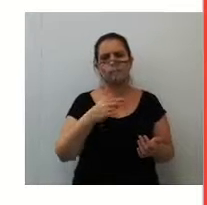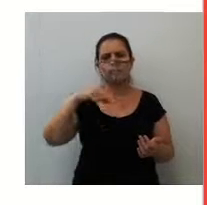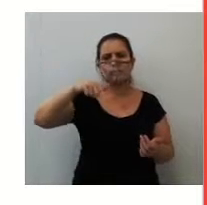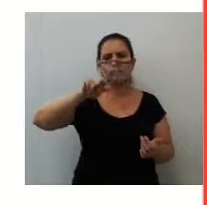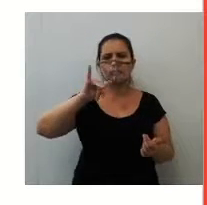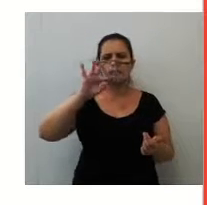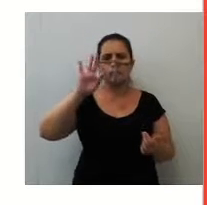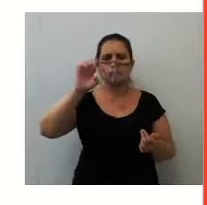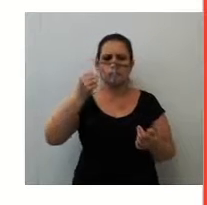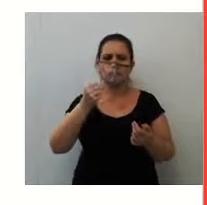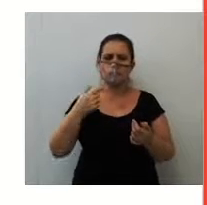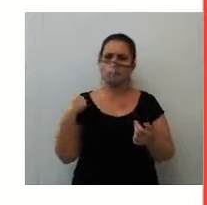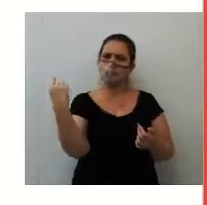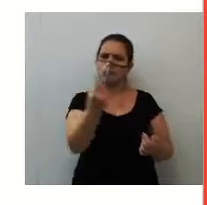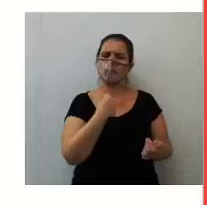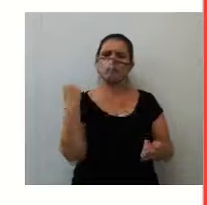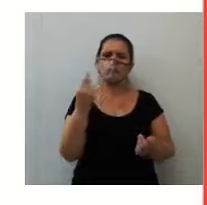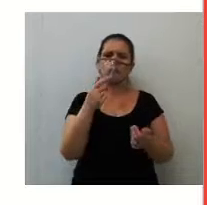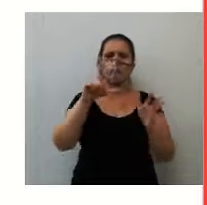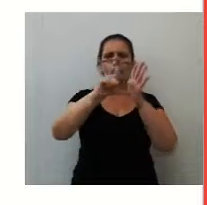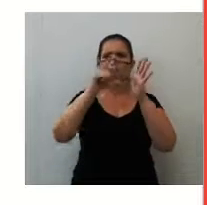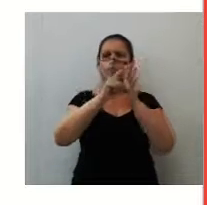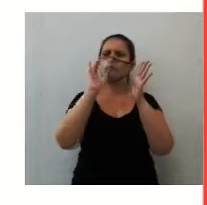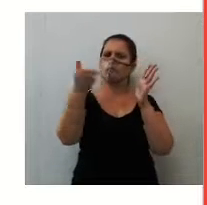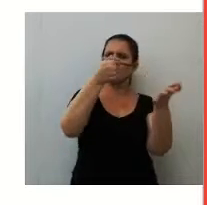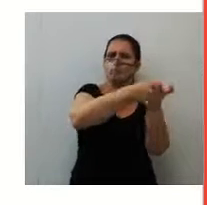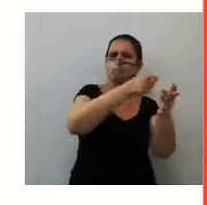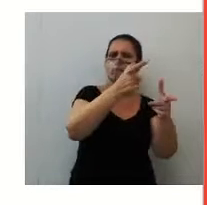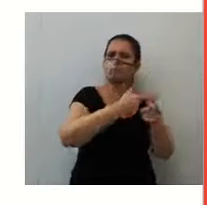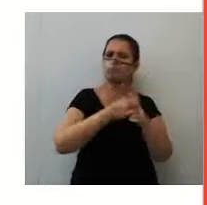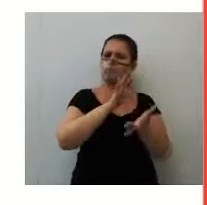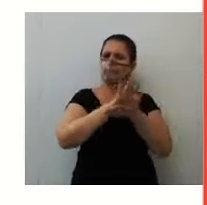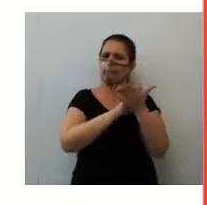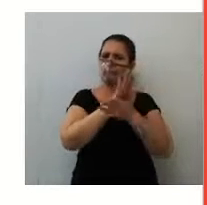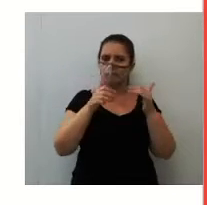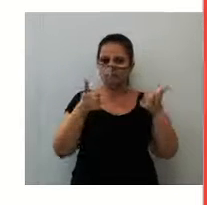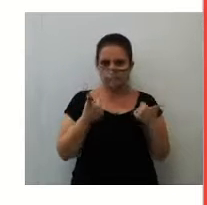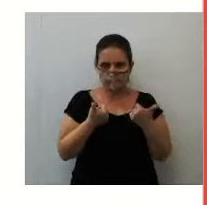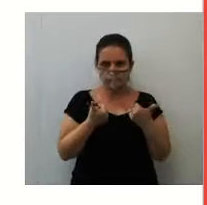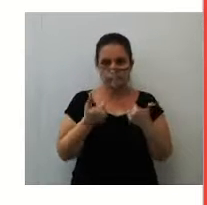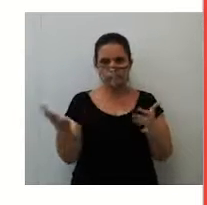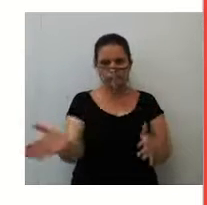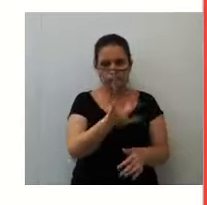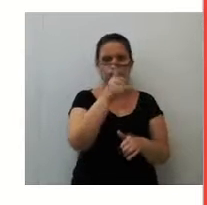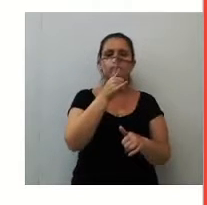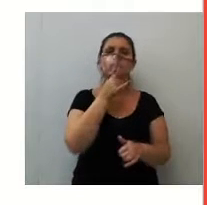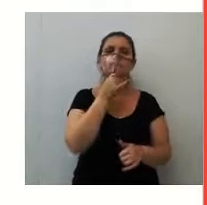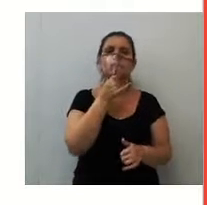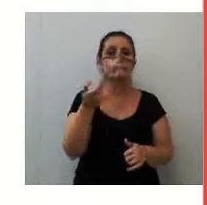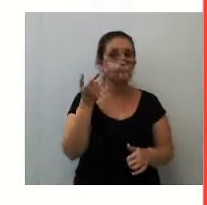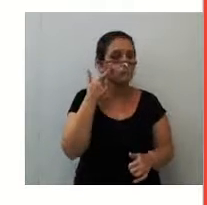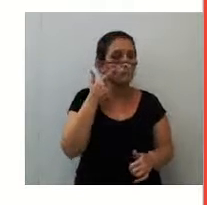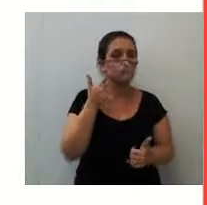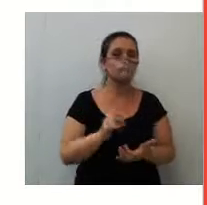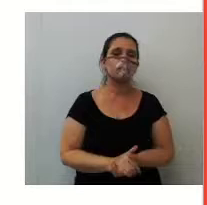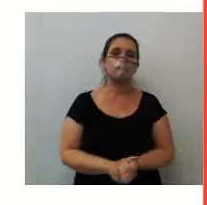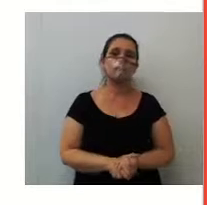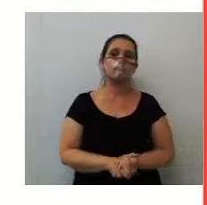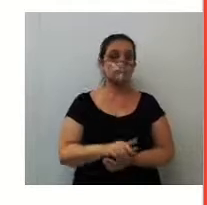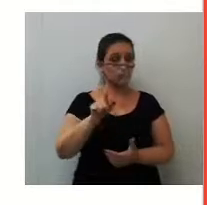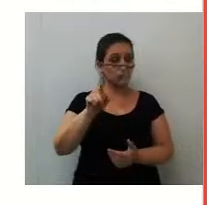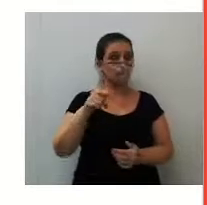com a loja nós estamos quites com a loja ok vamos próximo exemplo atenção ó